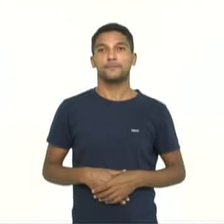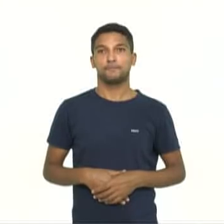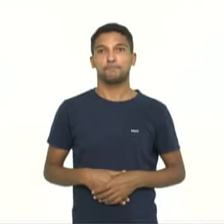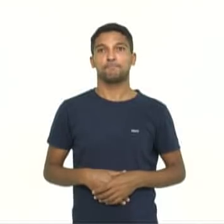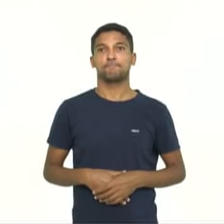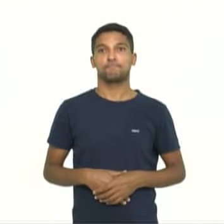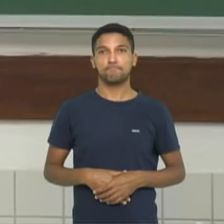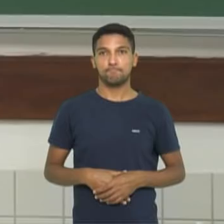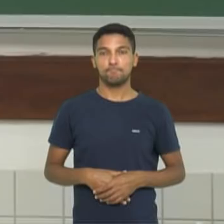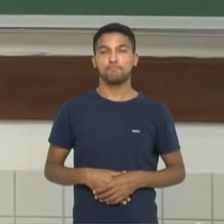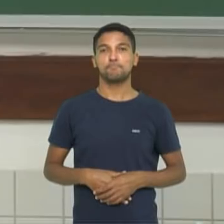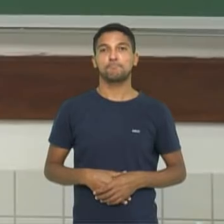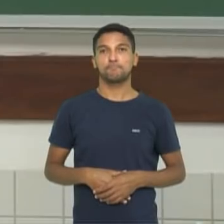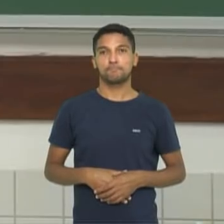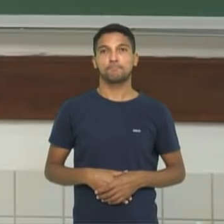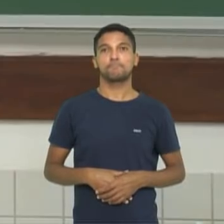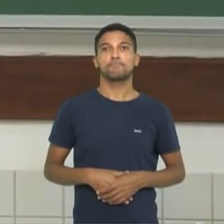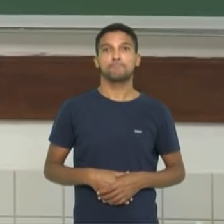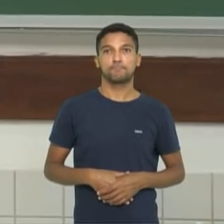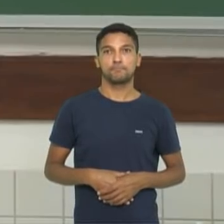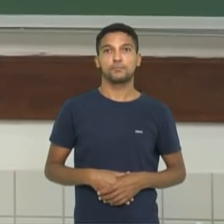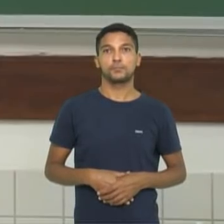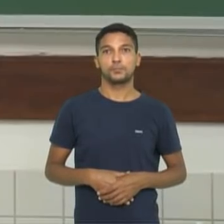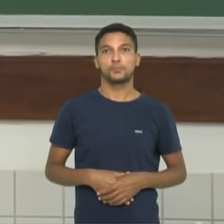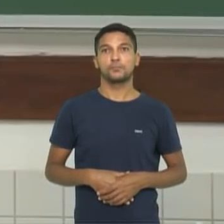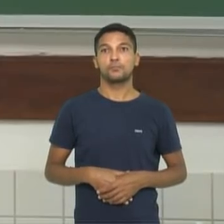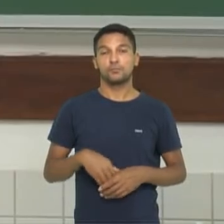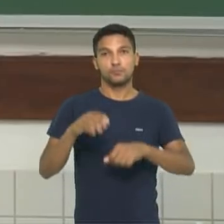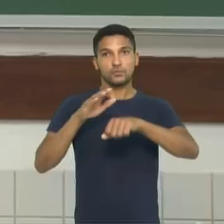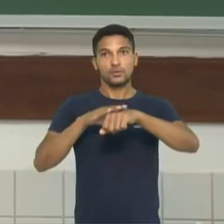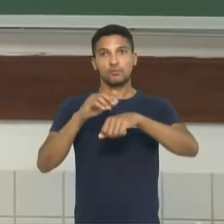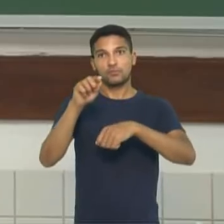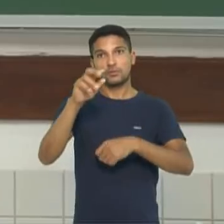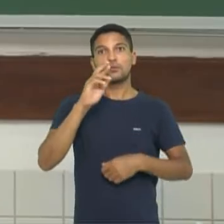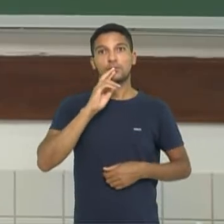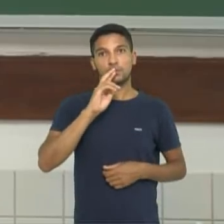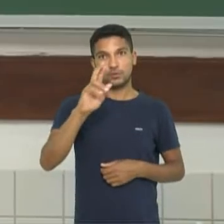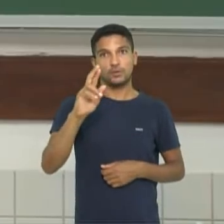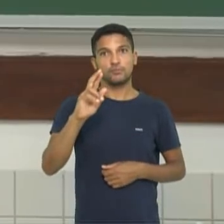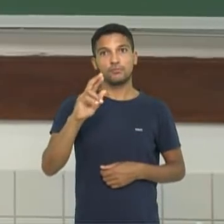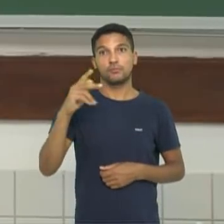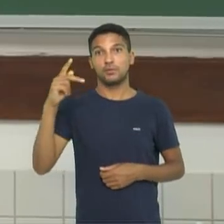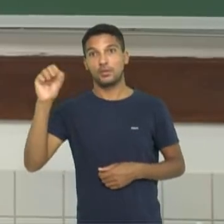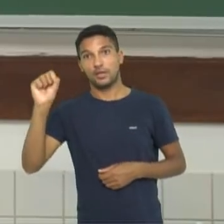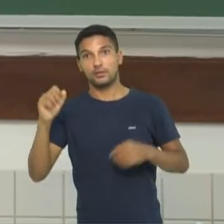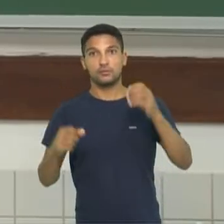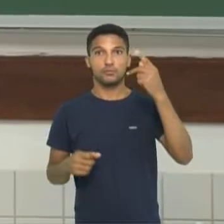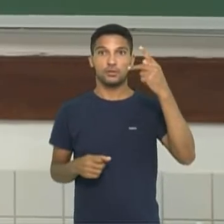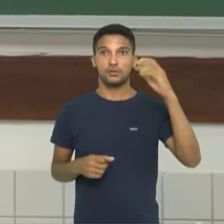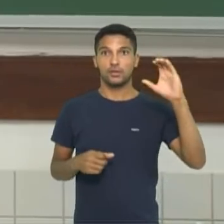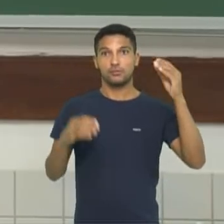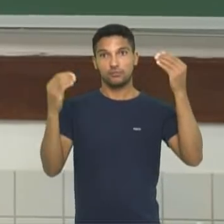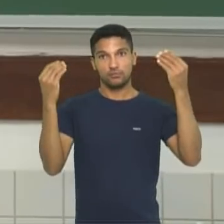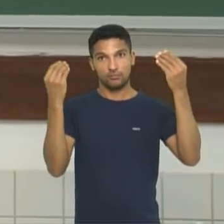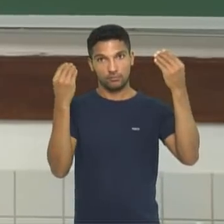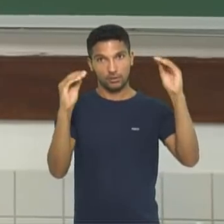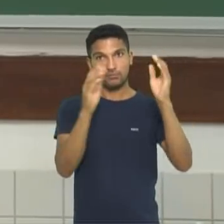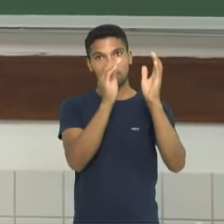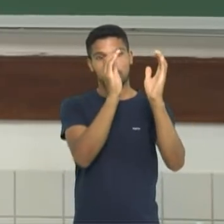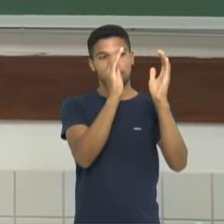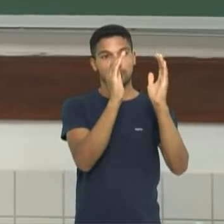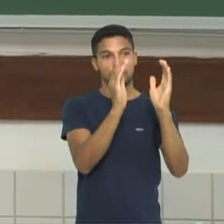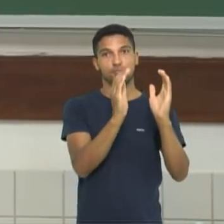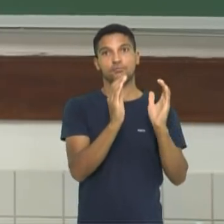o ódio destrói. Fica a dica, né, na letra J. Um tempo para vocês treinarem fazendo esse exercício e a gente retorna